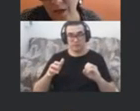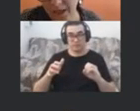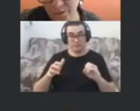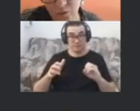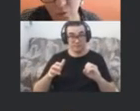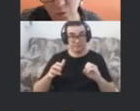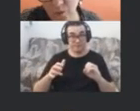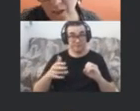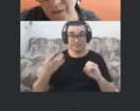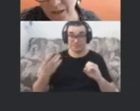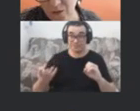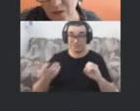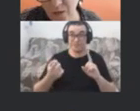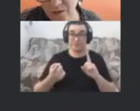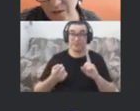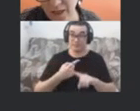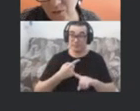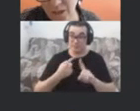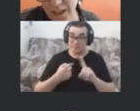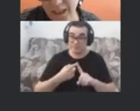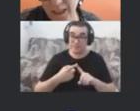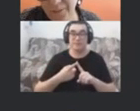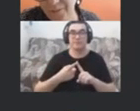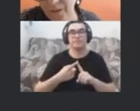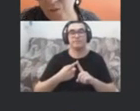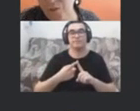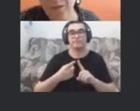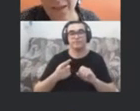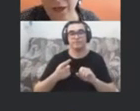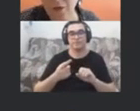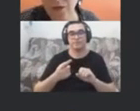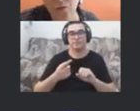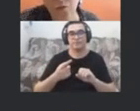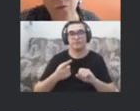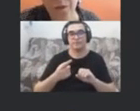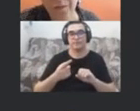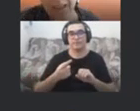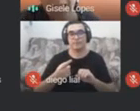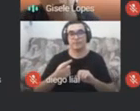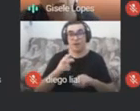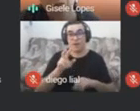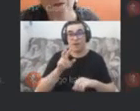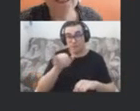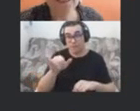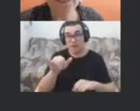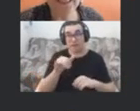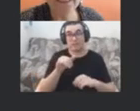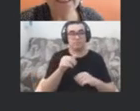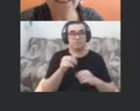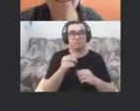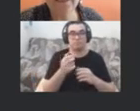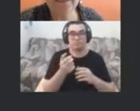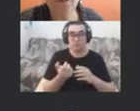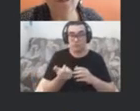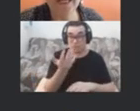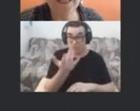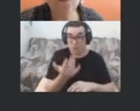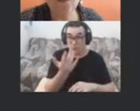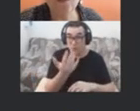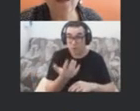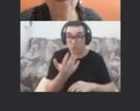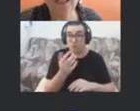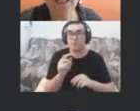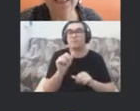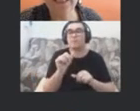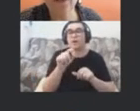átomos os elementos ao estado fundamental, gasoso fundamental, e aí, então,